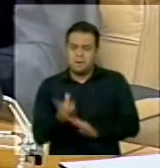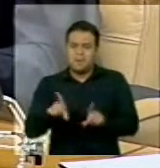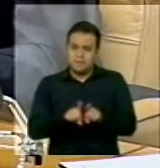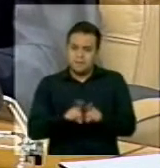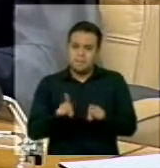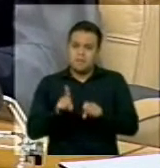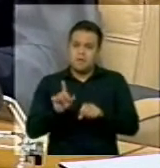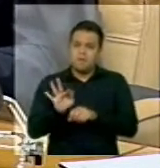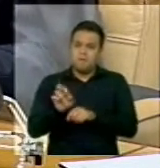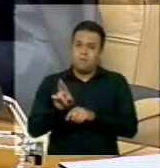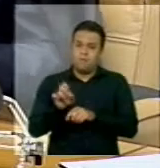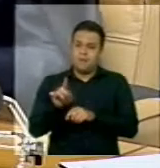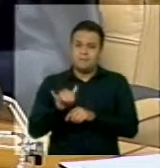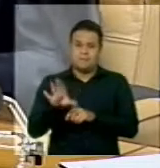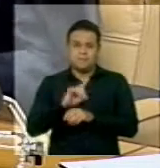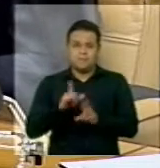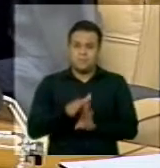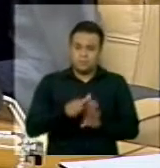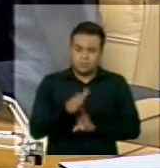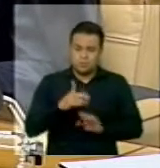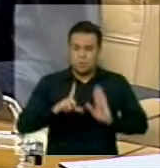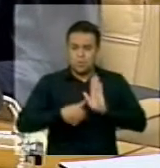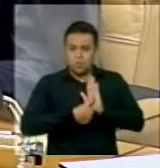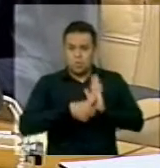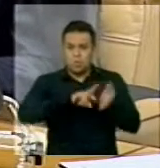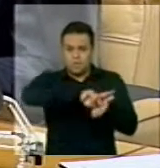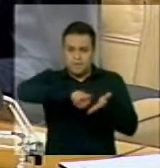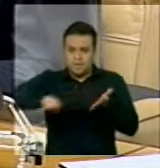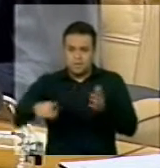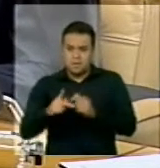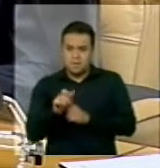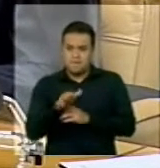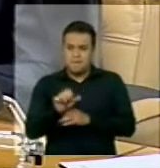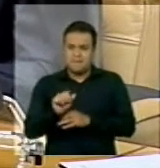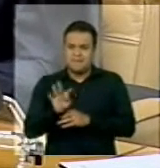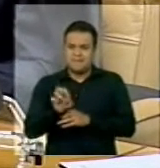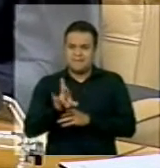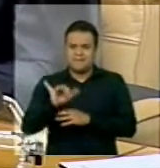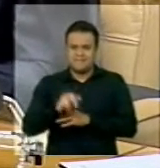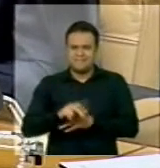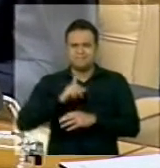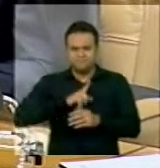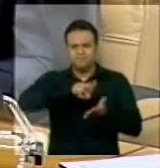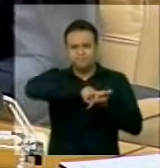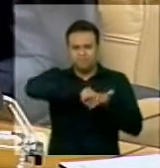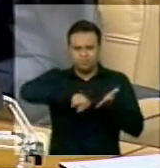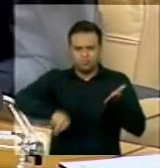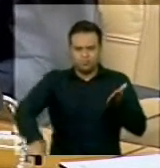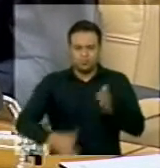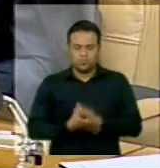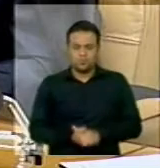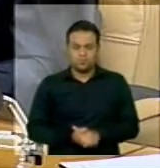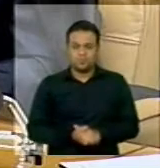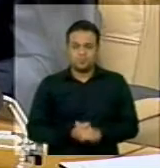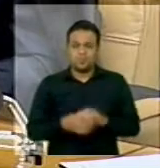processo administrativo, instrução com documentos e peças técnicas e assim por diante. Isto que está no